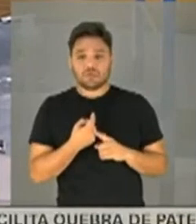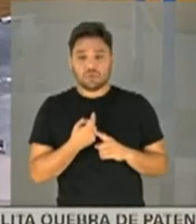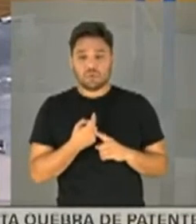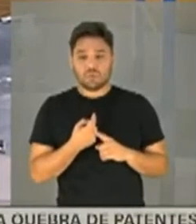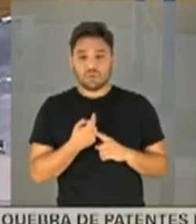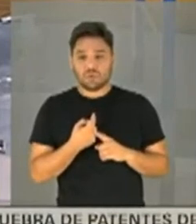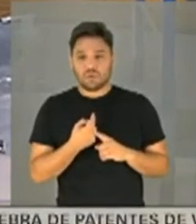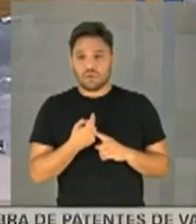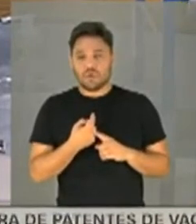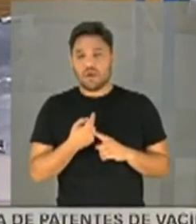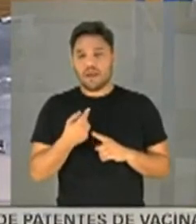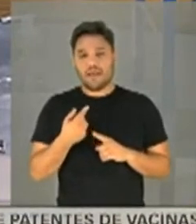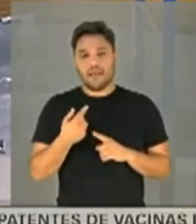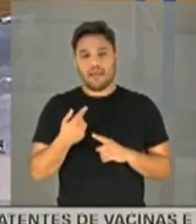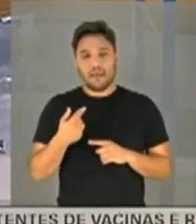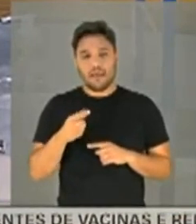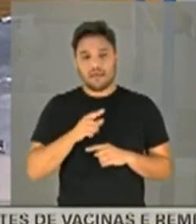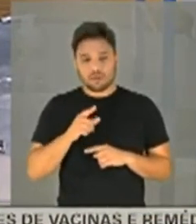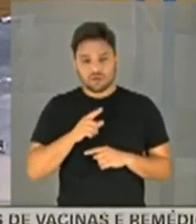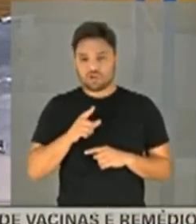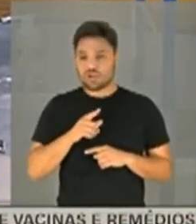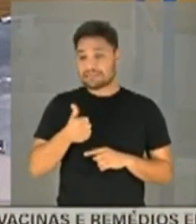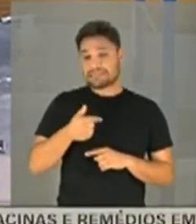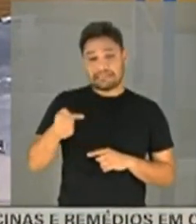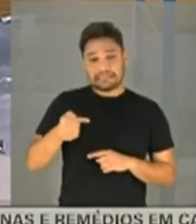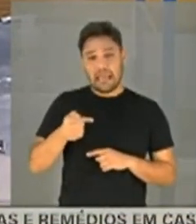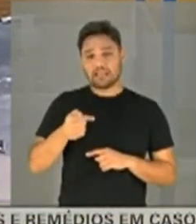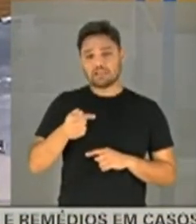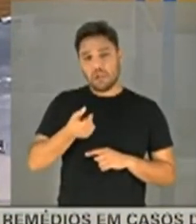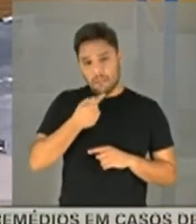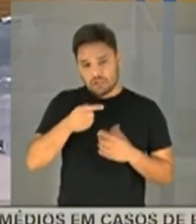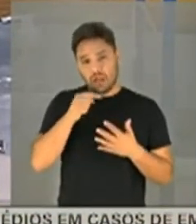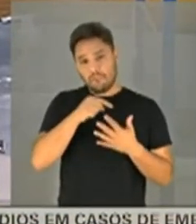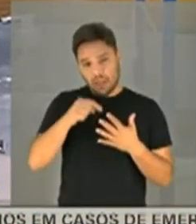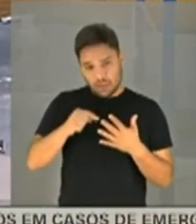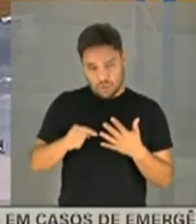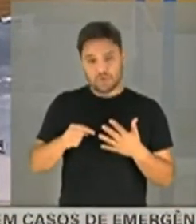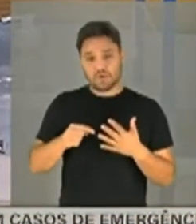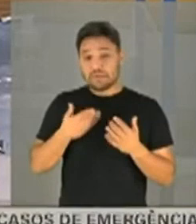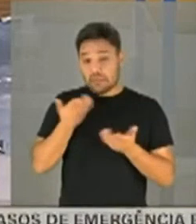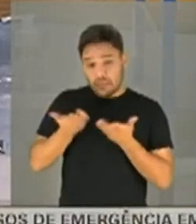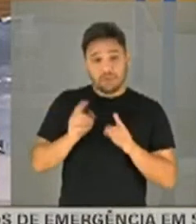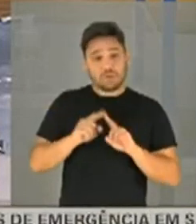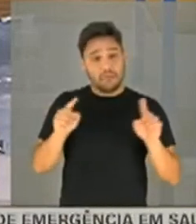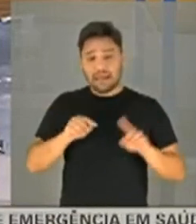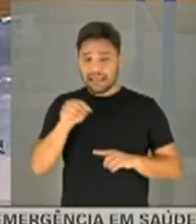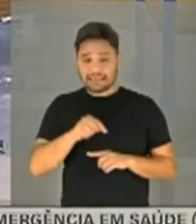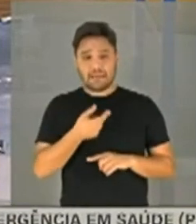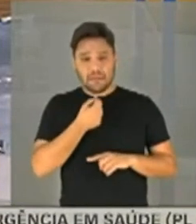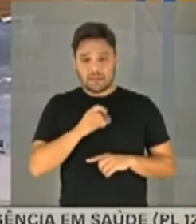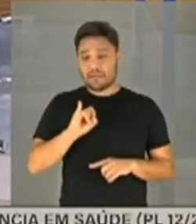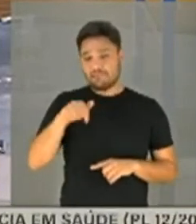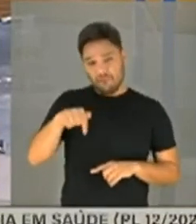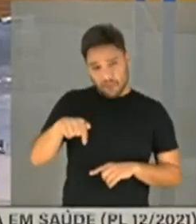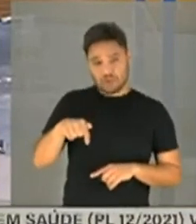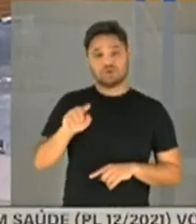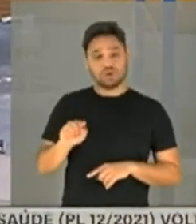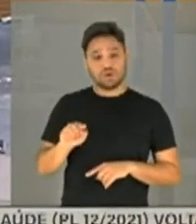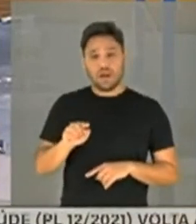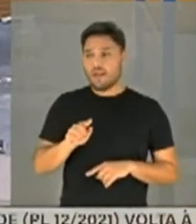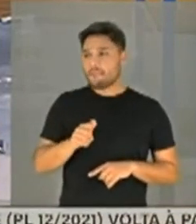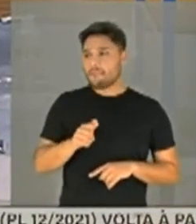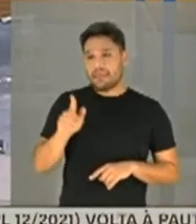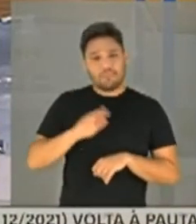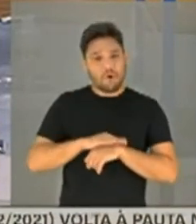aqui, porque o composto são de 17 medicamentos do tratamento, mas esse medicamento ivermectina, em